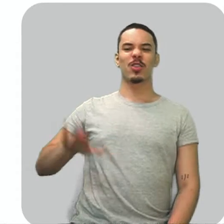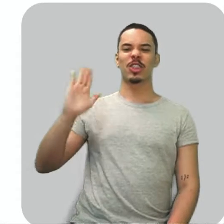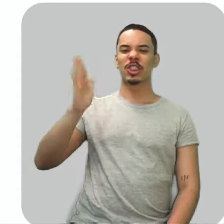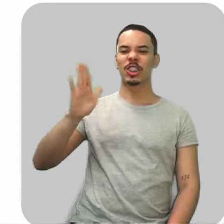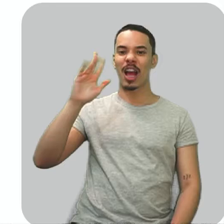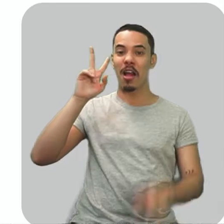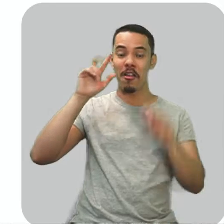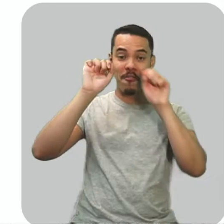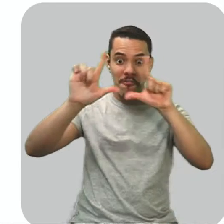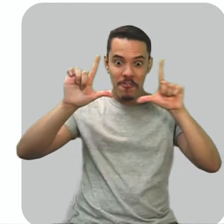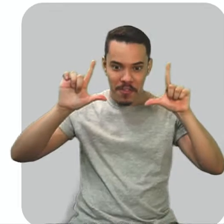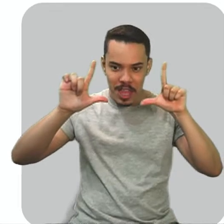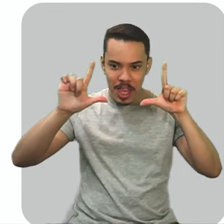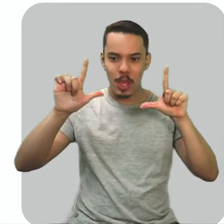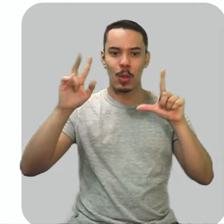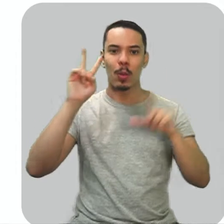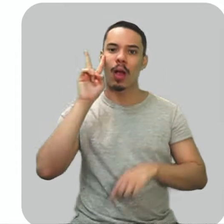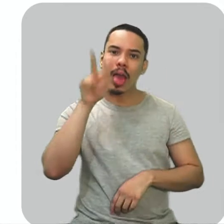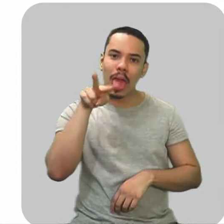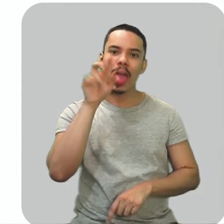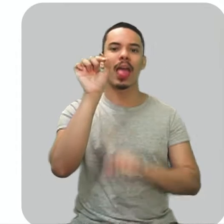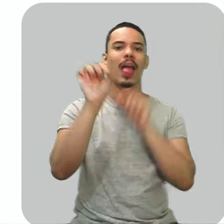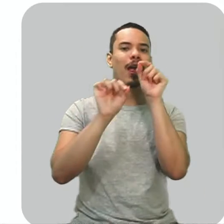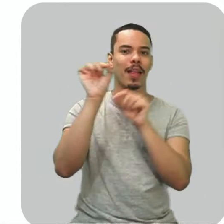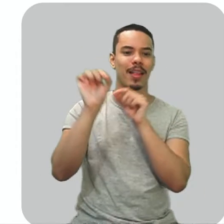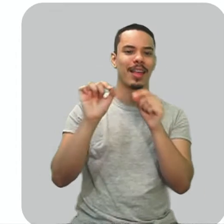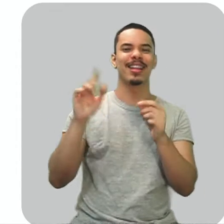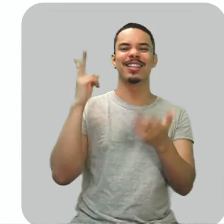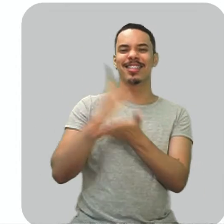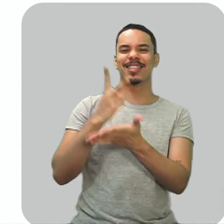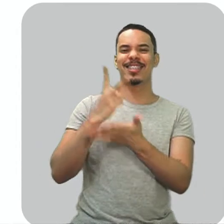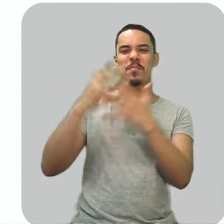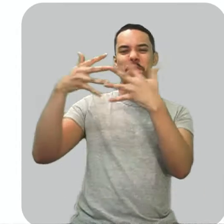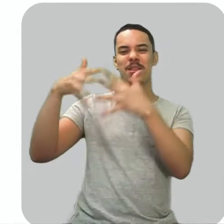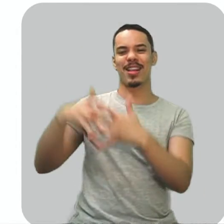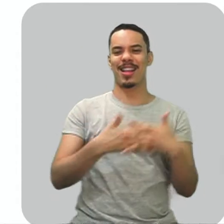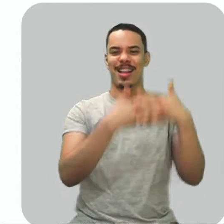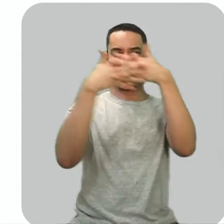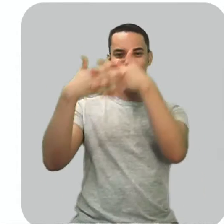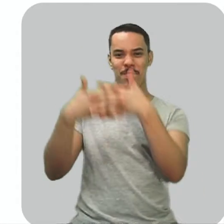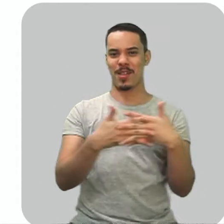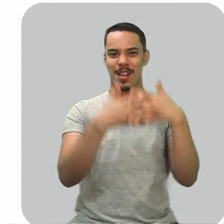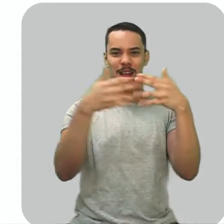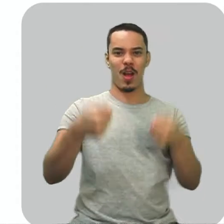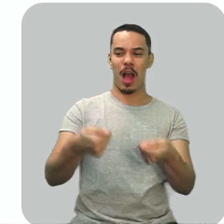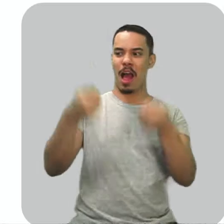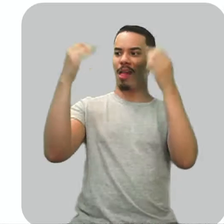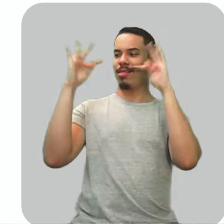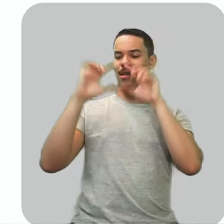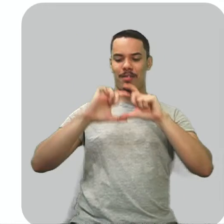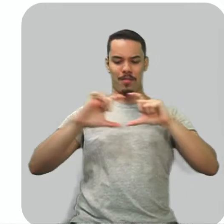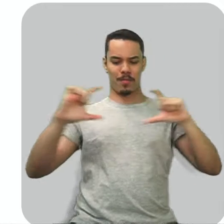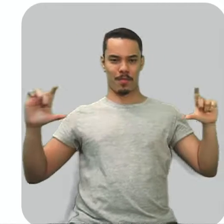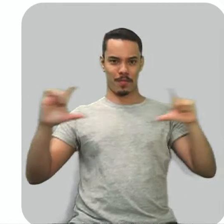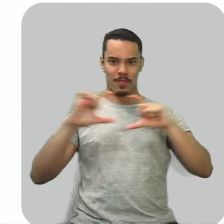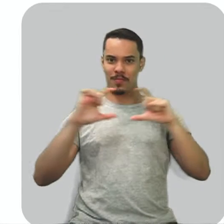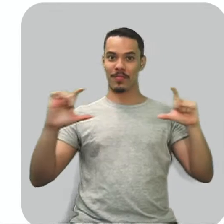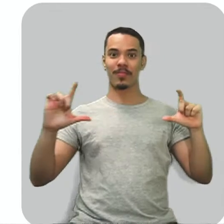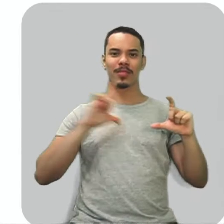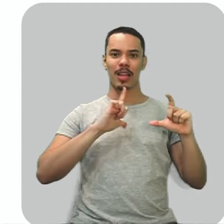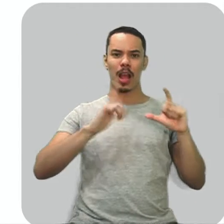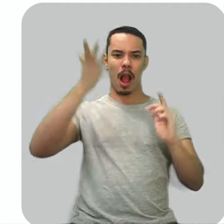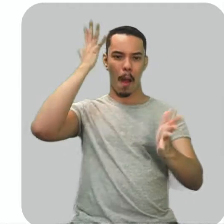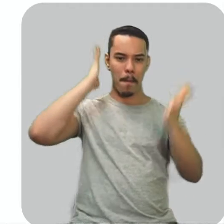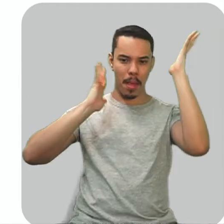já viu já não viu né na verdade na carroceria né é de caminhão de carreta